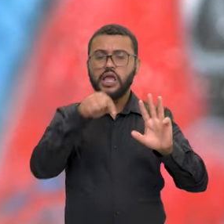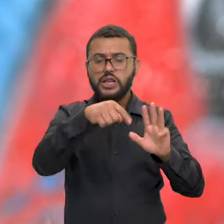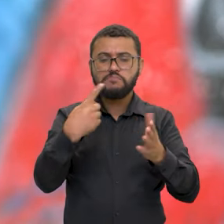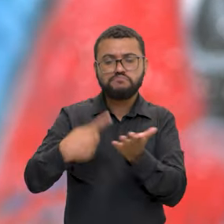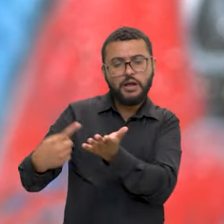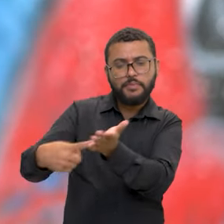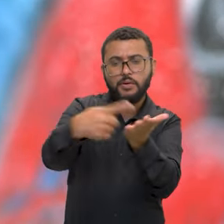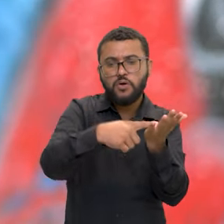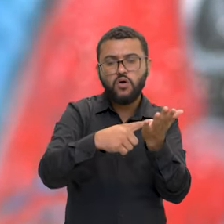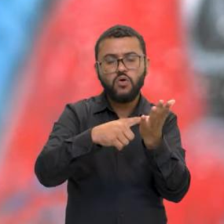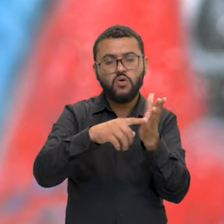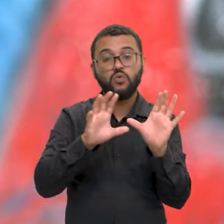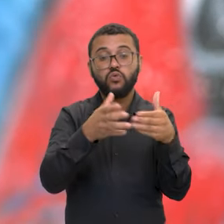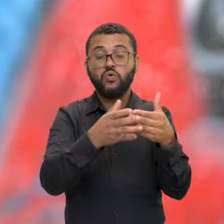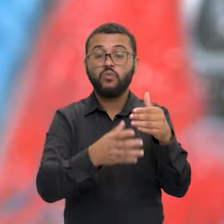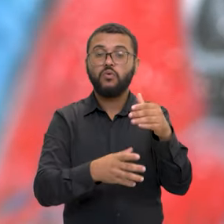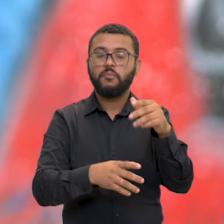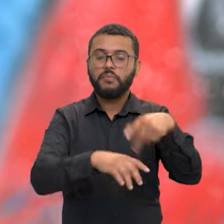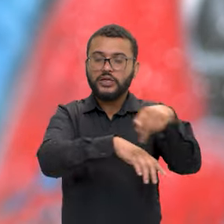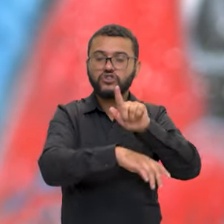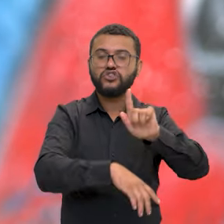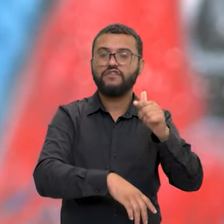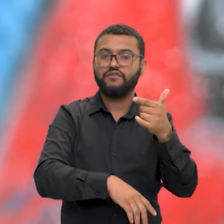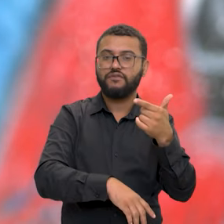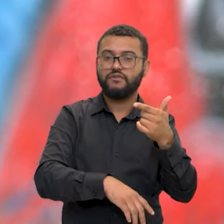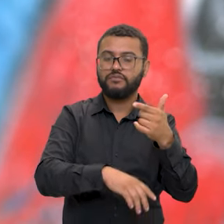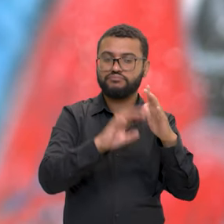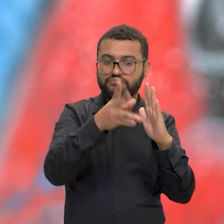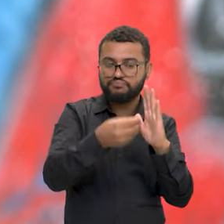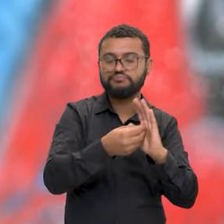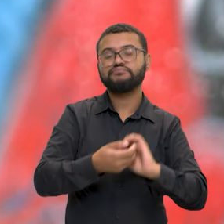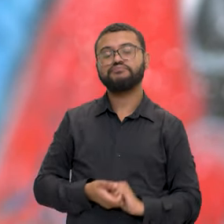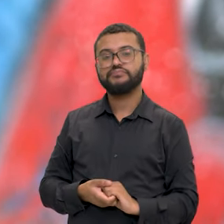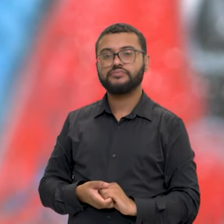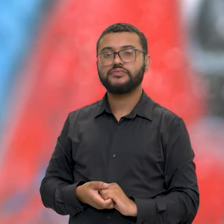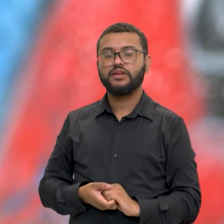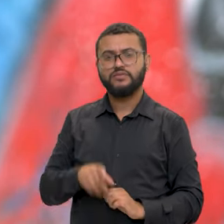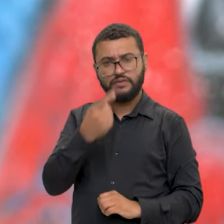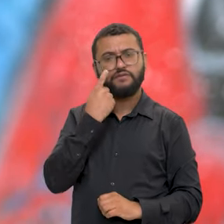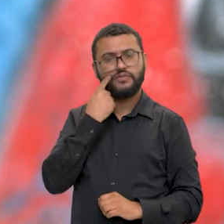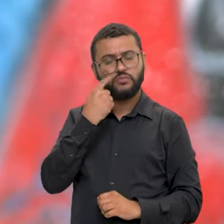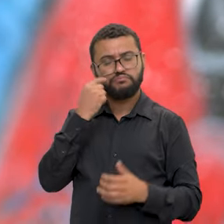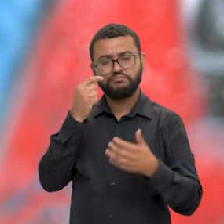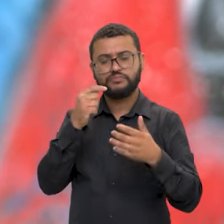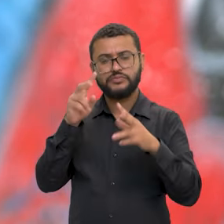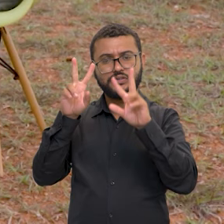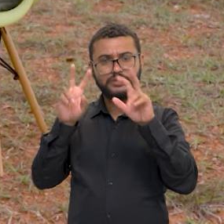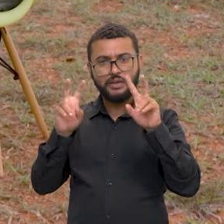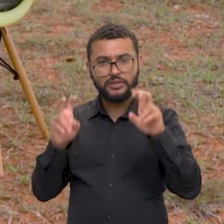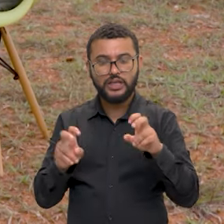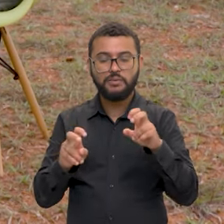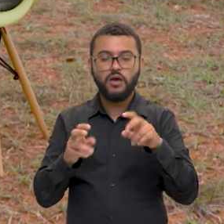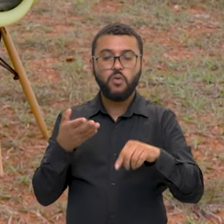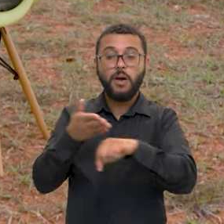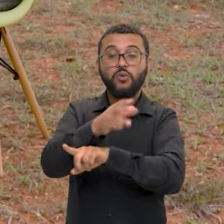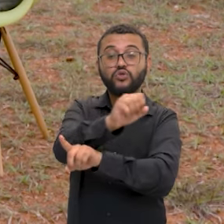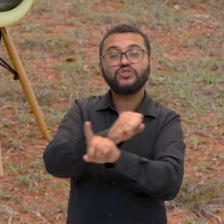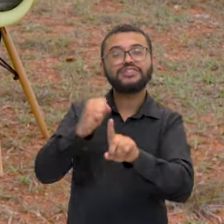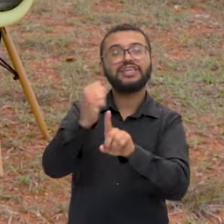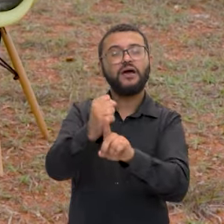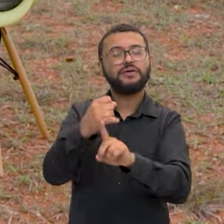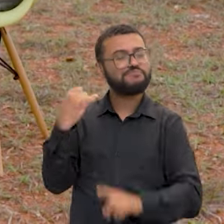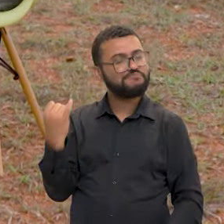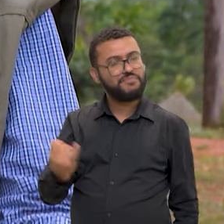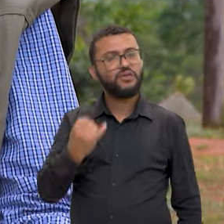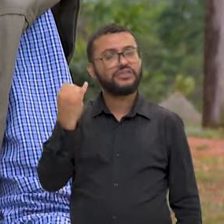as áreas, a participação social é considerada pelo governo como extremamente importante. Veja o que diz a nossa